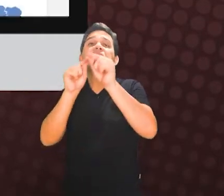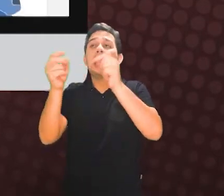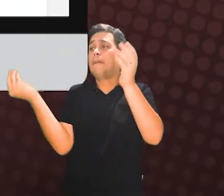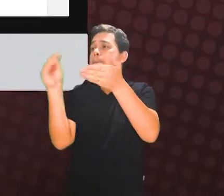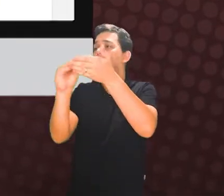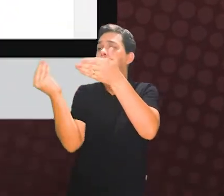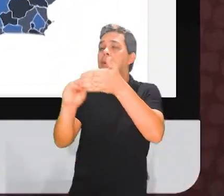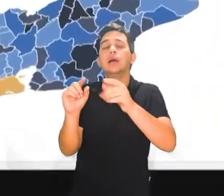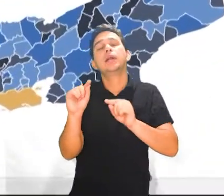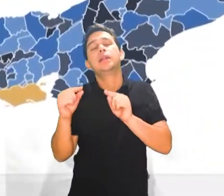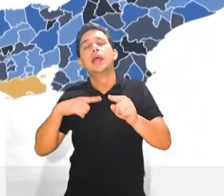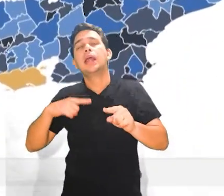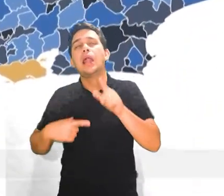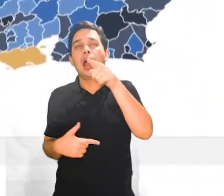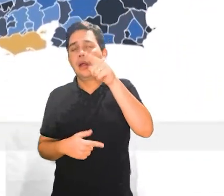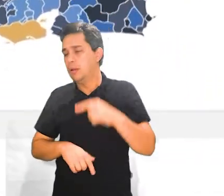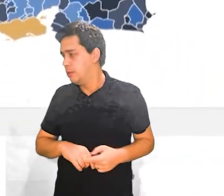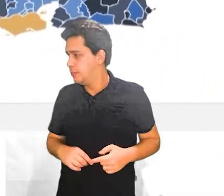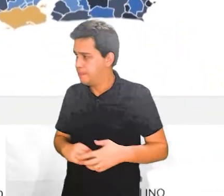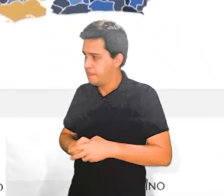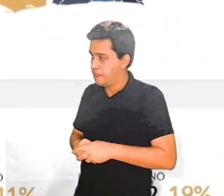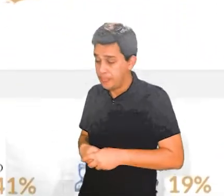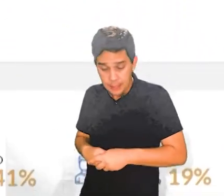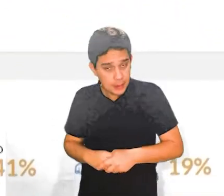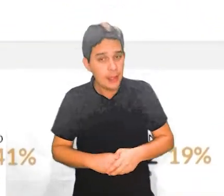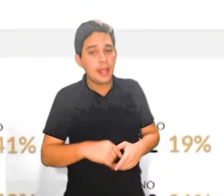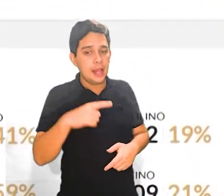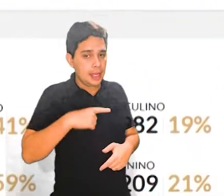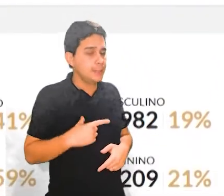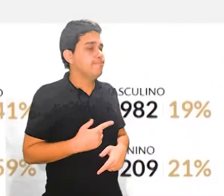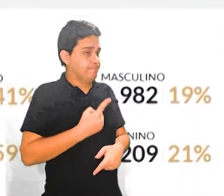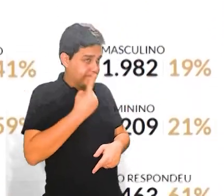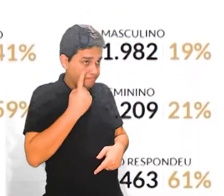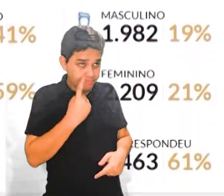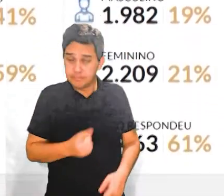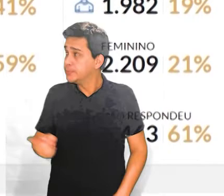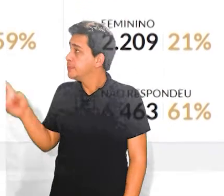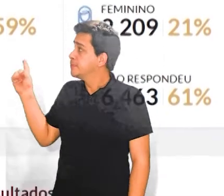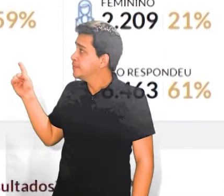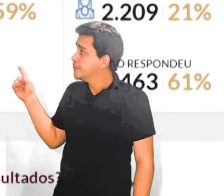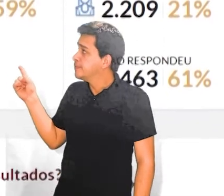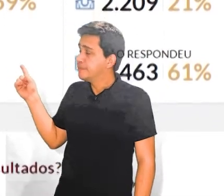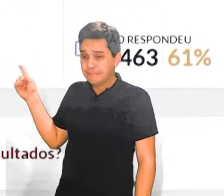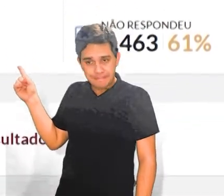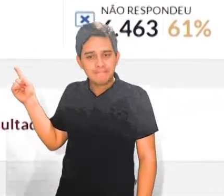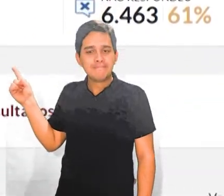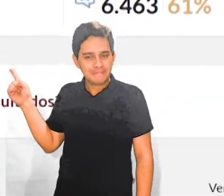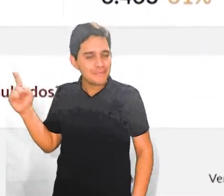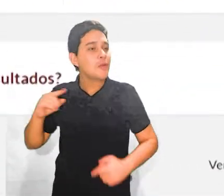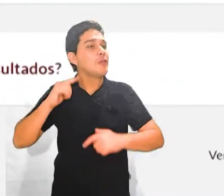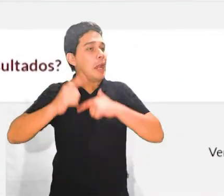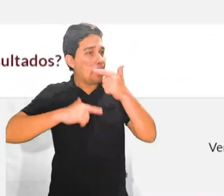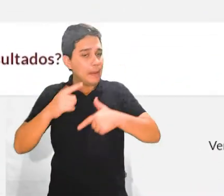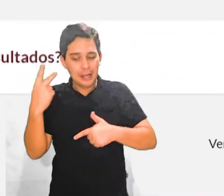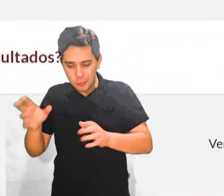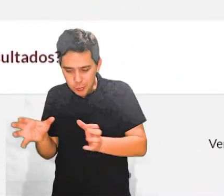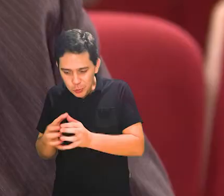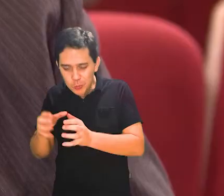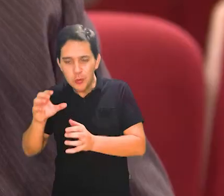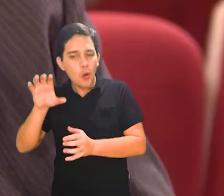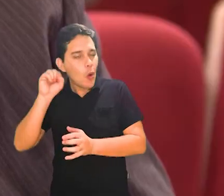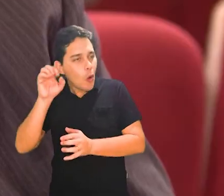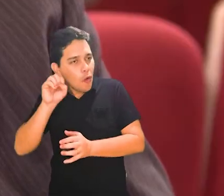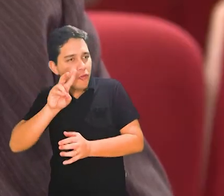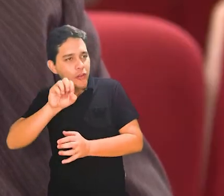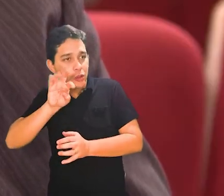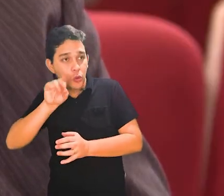matérias mais exigidas da ouvidoria, mais encaminhadas pela ouvidoria para os seus membros.